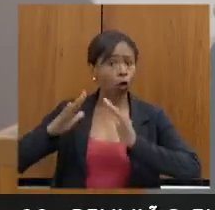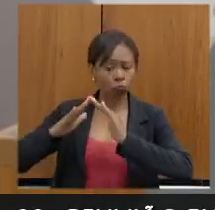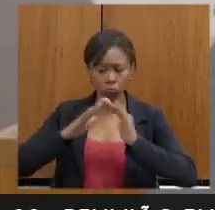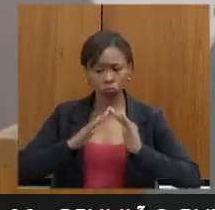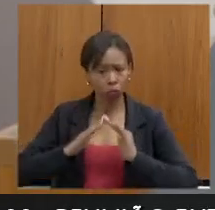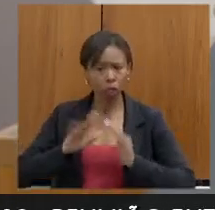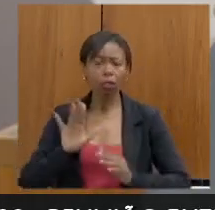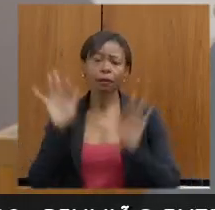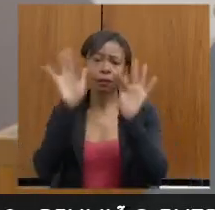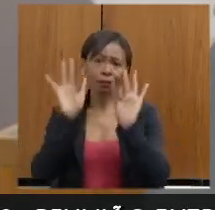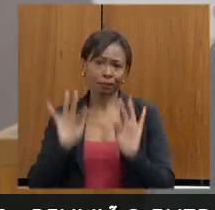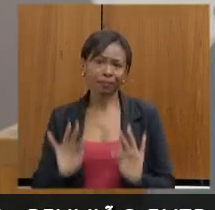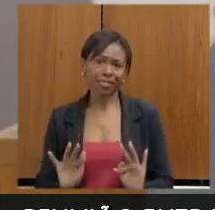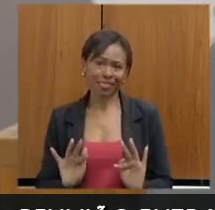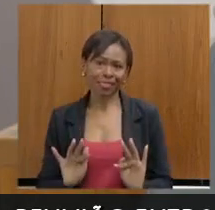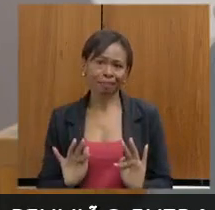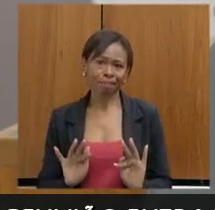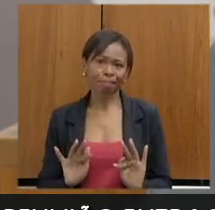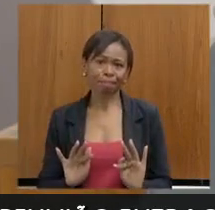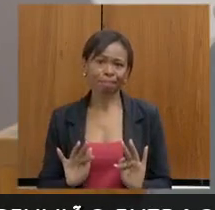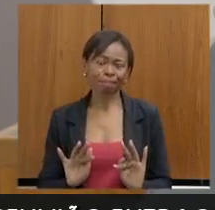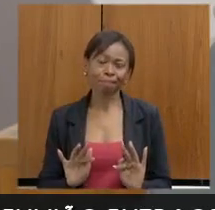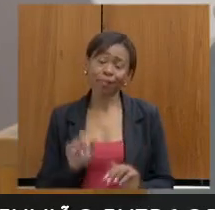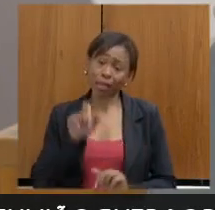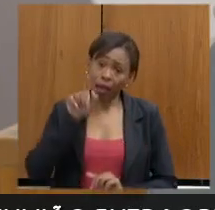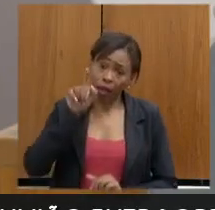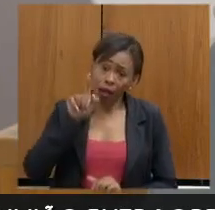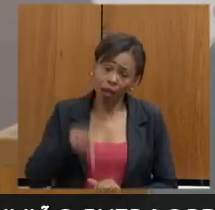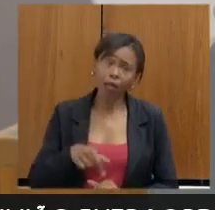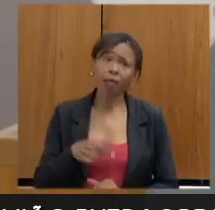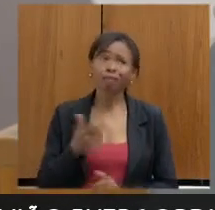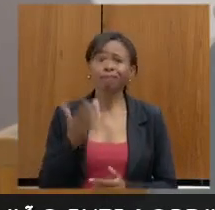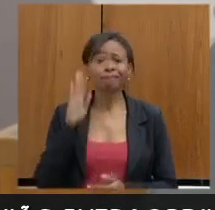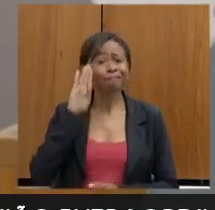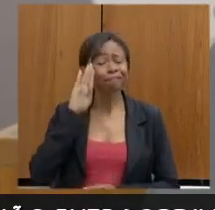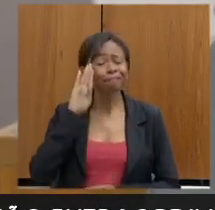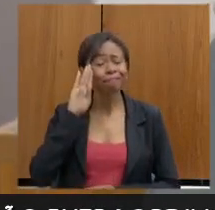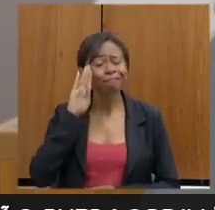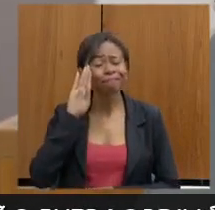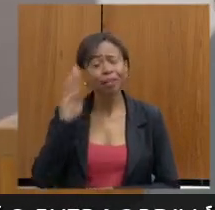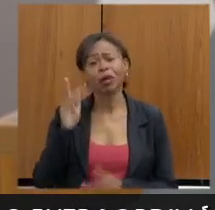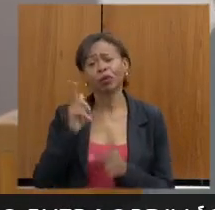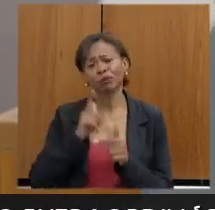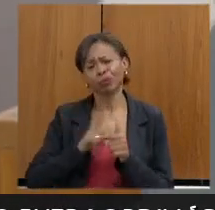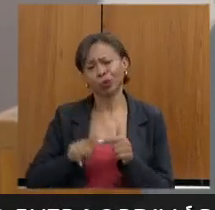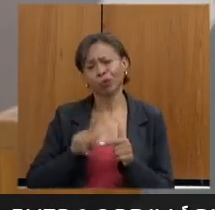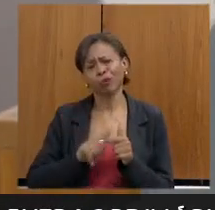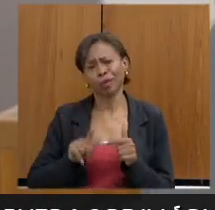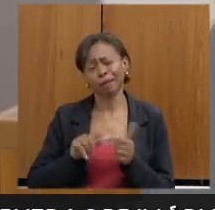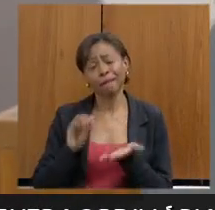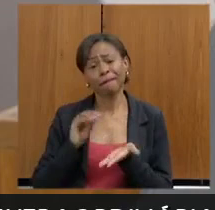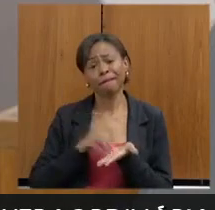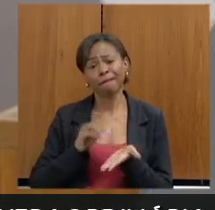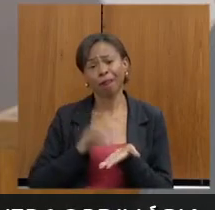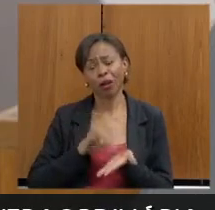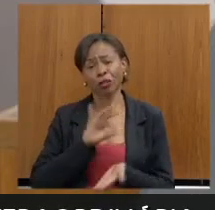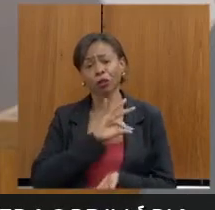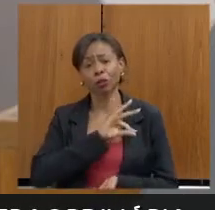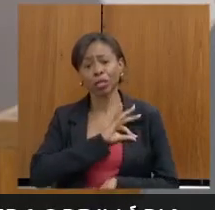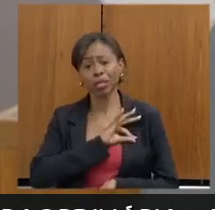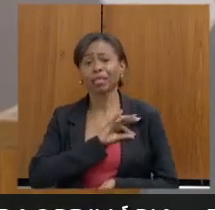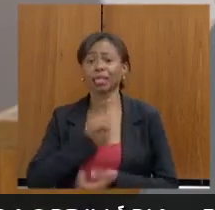feliz então eu acho que esse é um dos maiores problemas que nós temos relacionado à segurança pública né